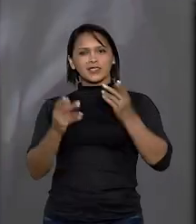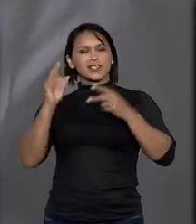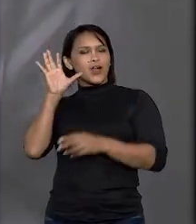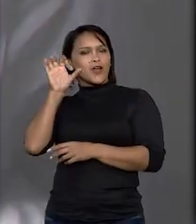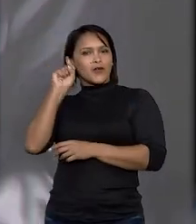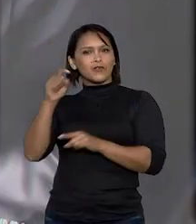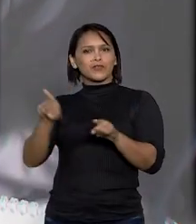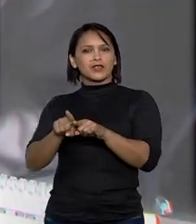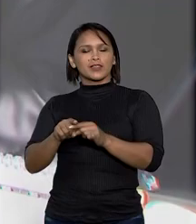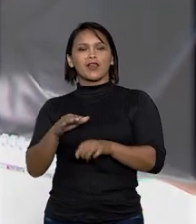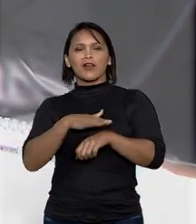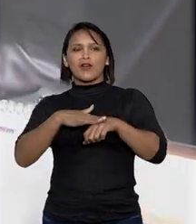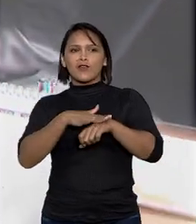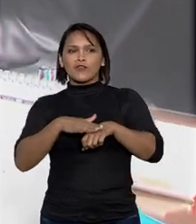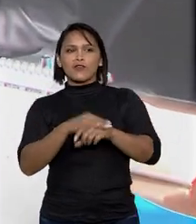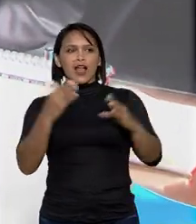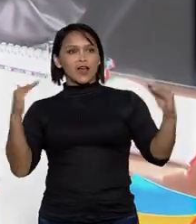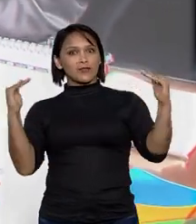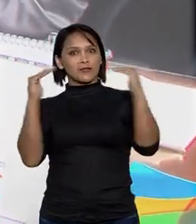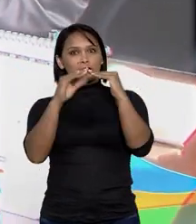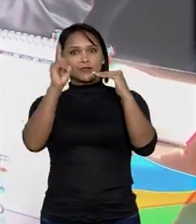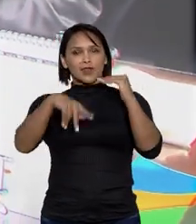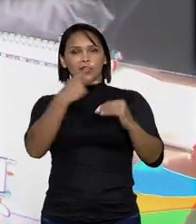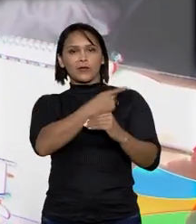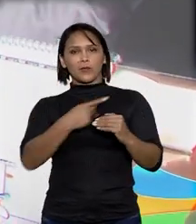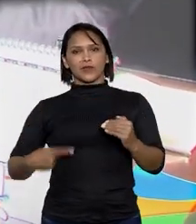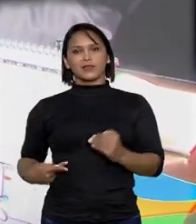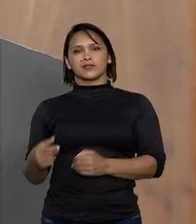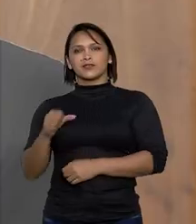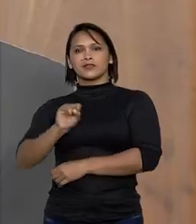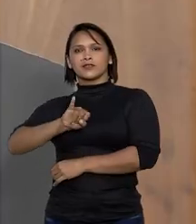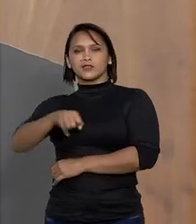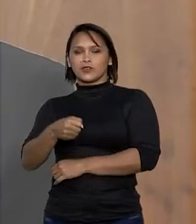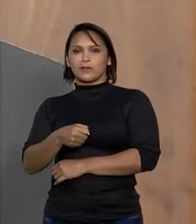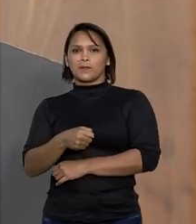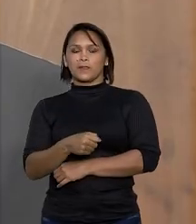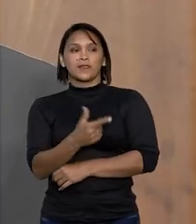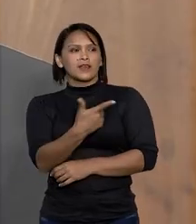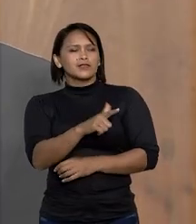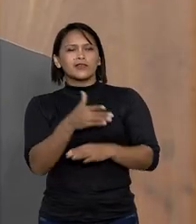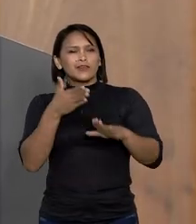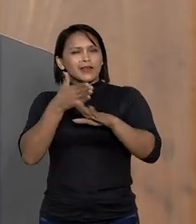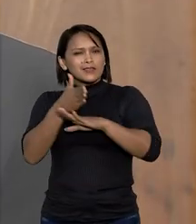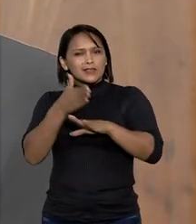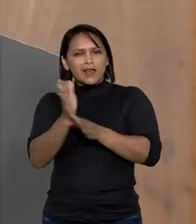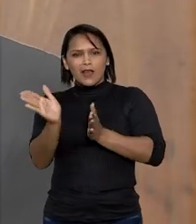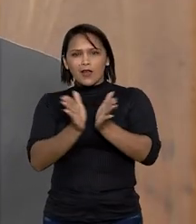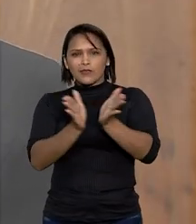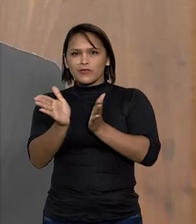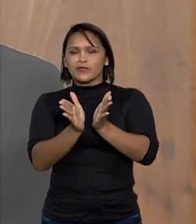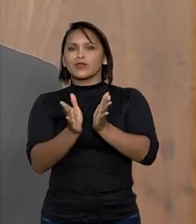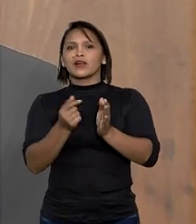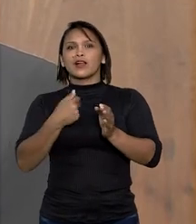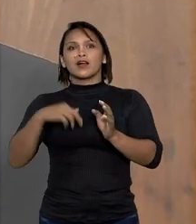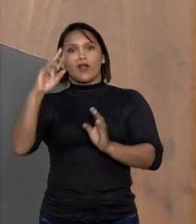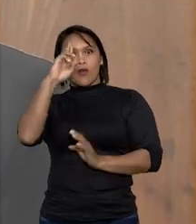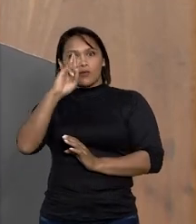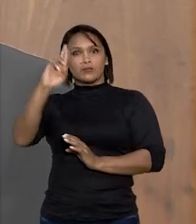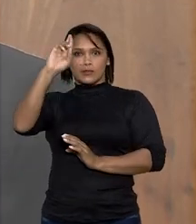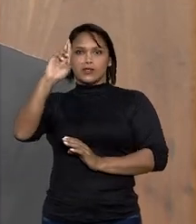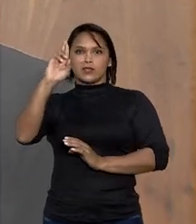por ter sido ouvido e tido uma conversa Direta com o presidente do STJ a gente não tem acesso às